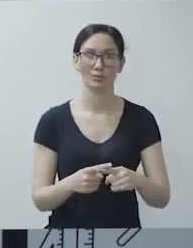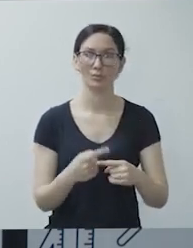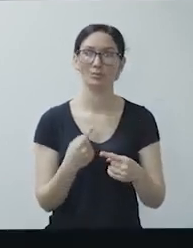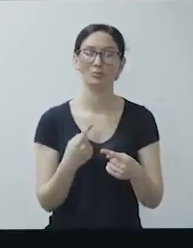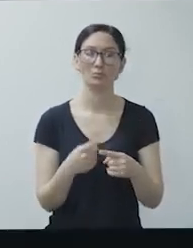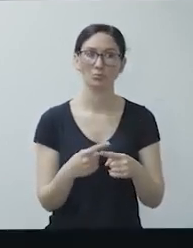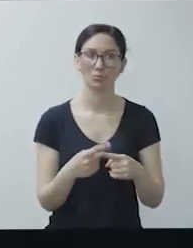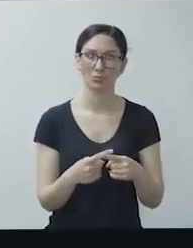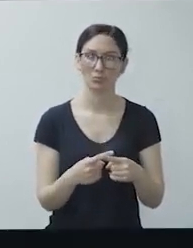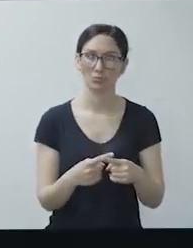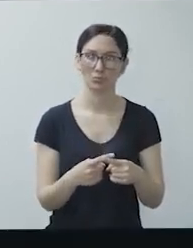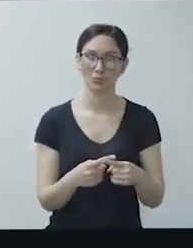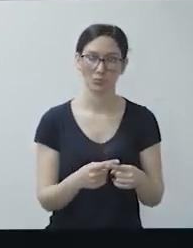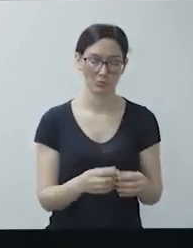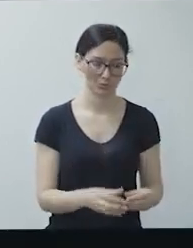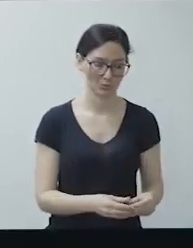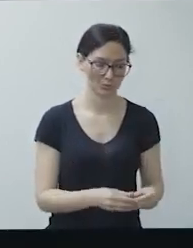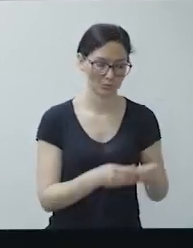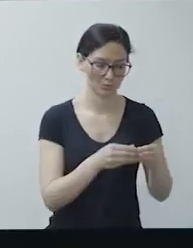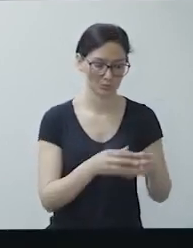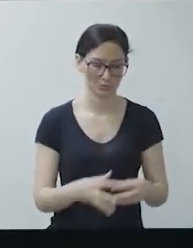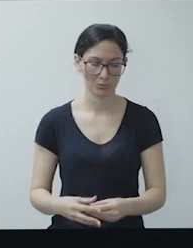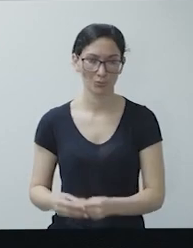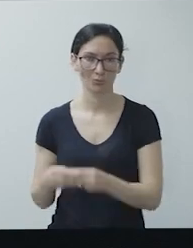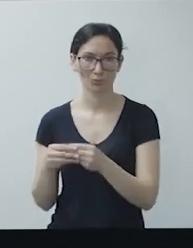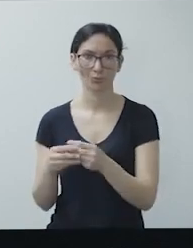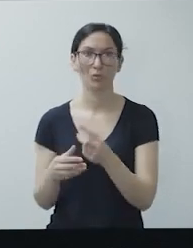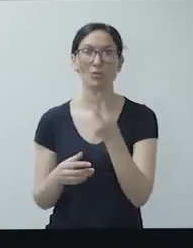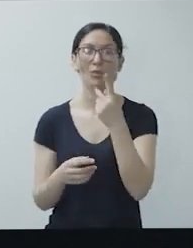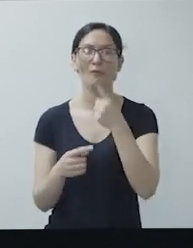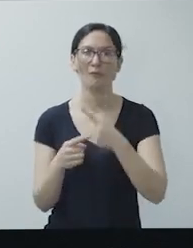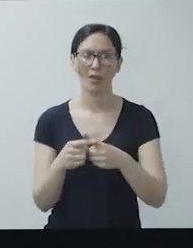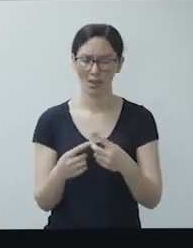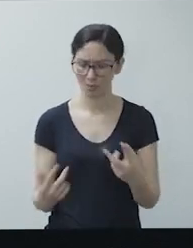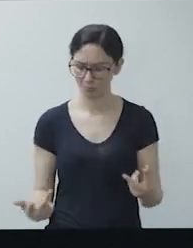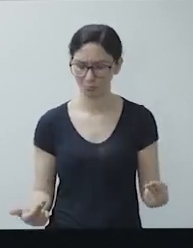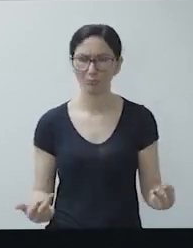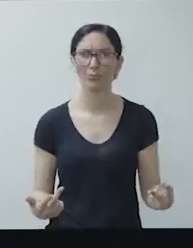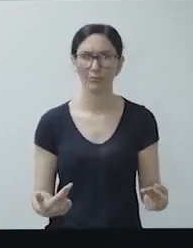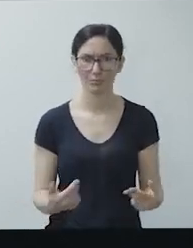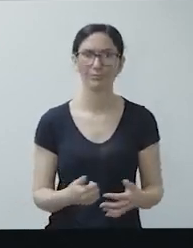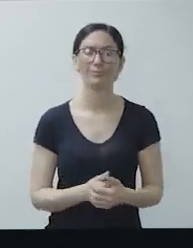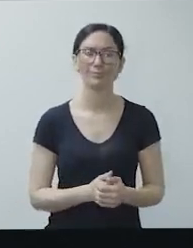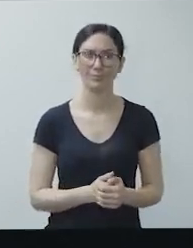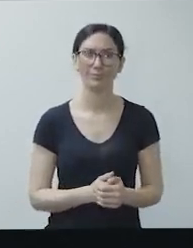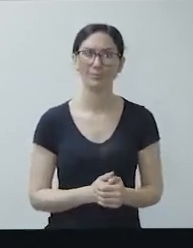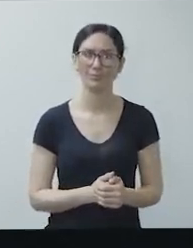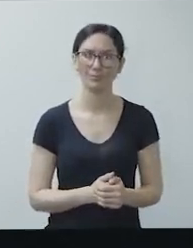eu estou multiplicando aqui, ó. Duas vezes a mesma quantidade de passarinhos. E eu vou colocar aqui.